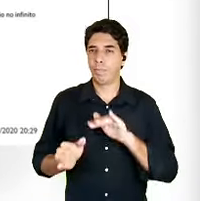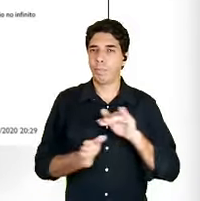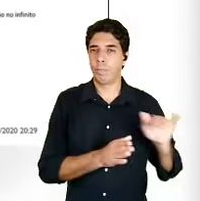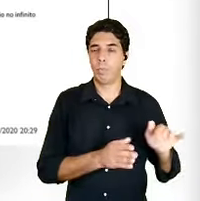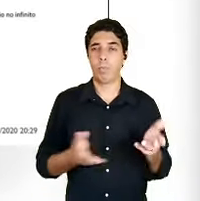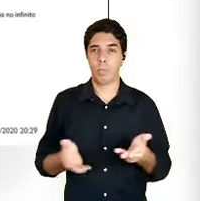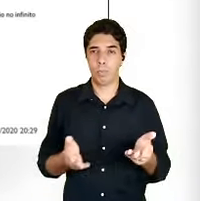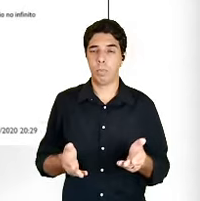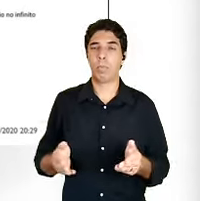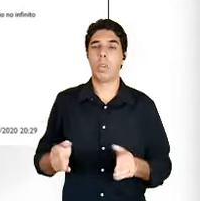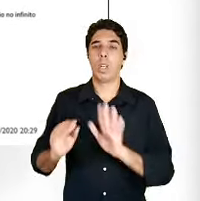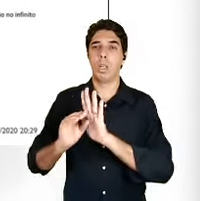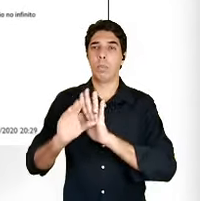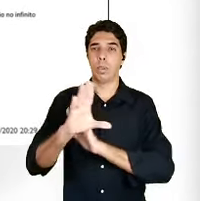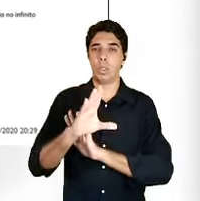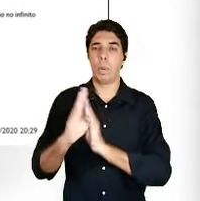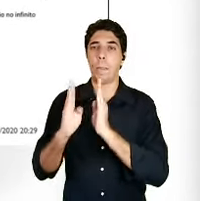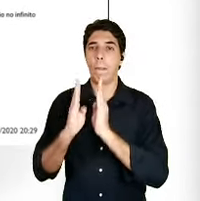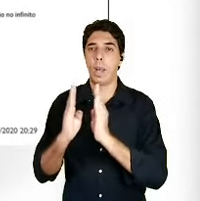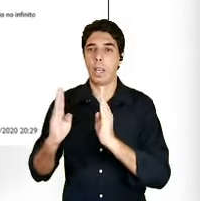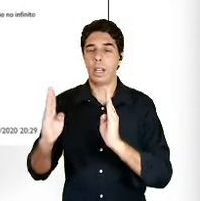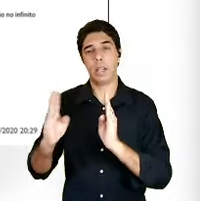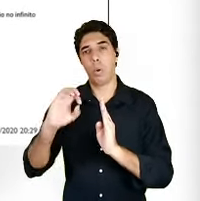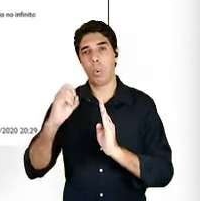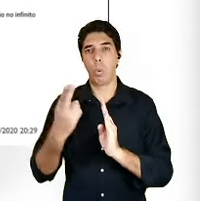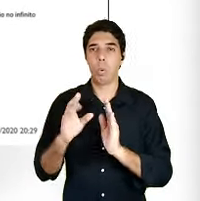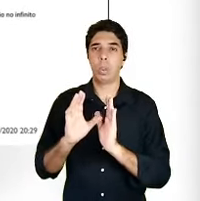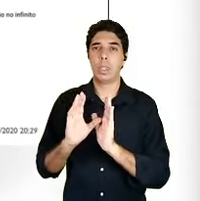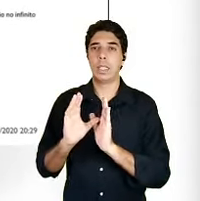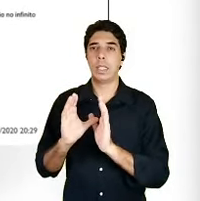Já as projeções cilíndricas ou paralelas,